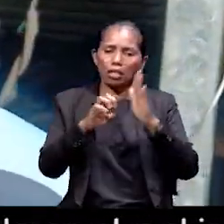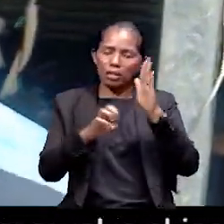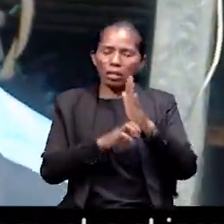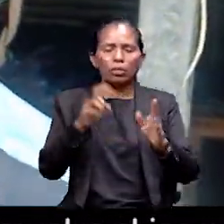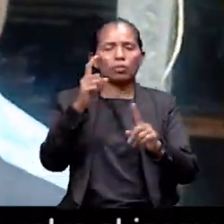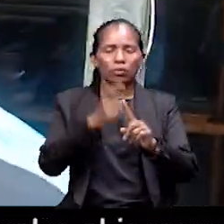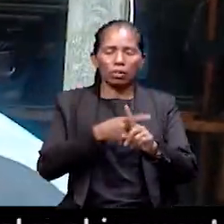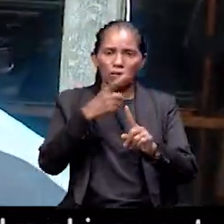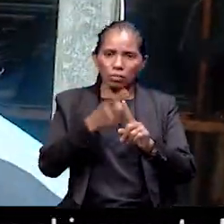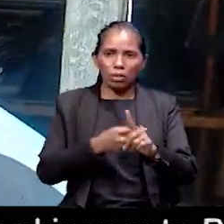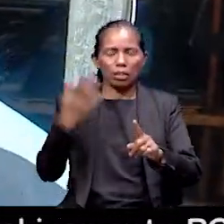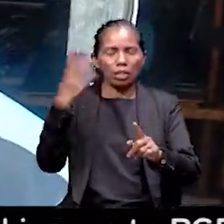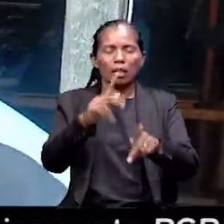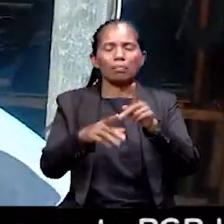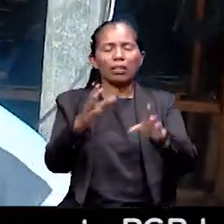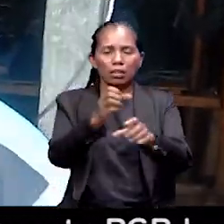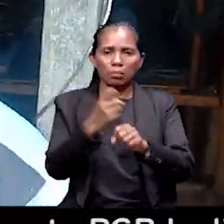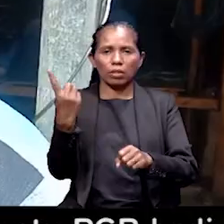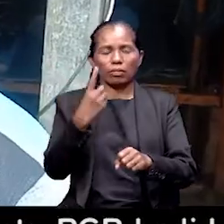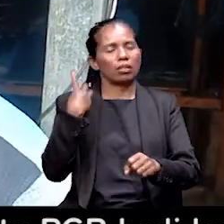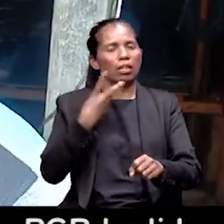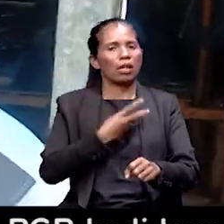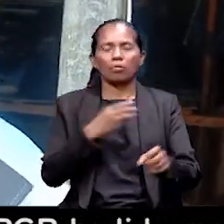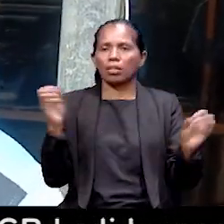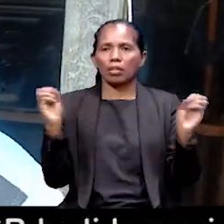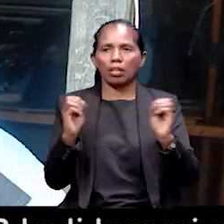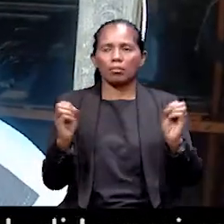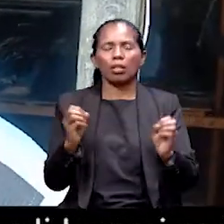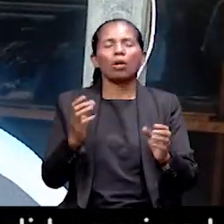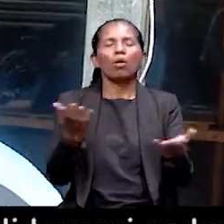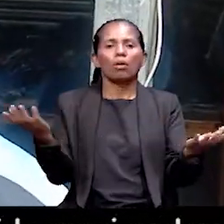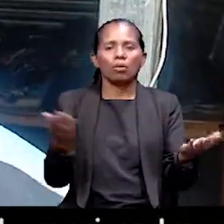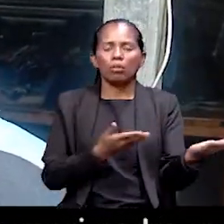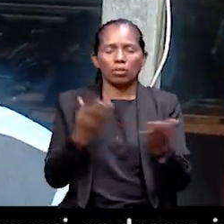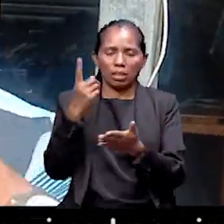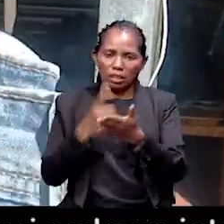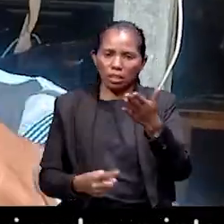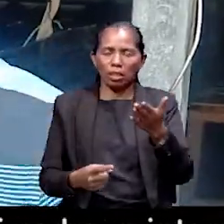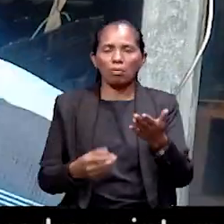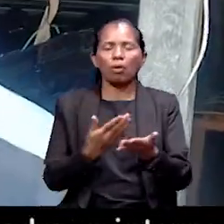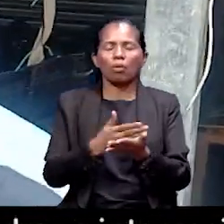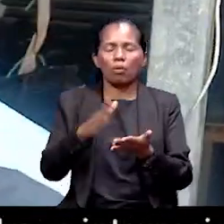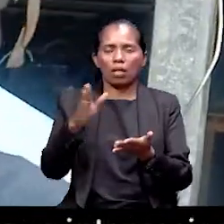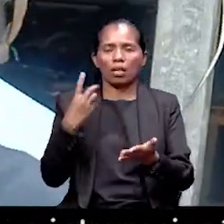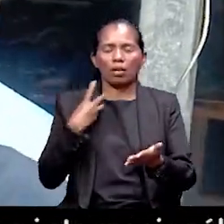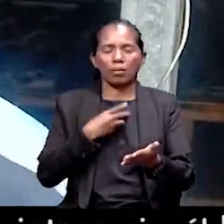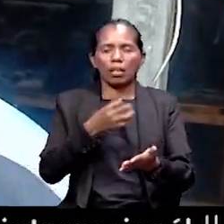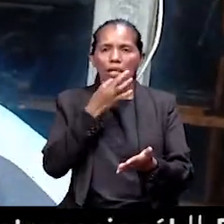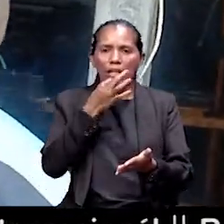toba han toba mo sa imasingu na patin. Ami lai, ami hori saida maka. Han ami na be. Kalan dader